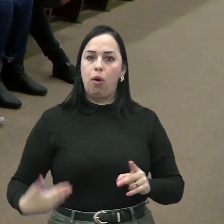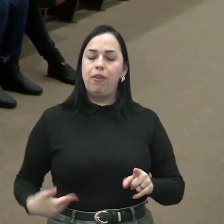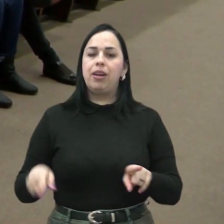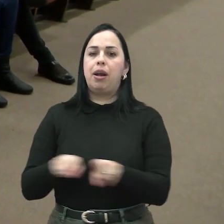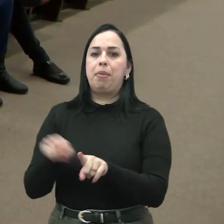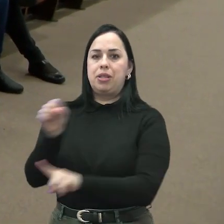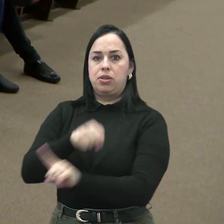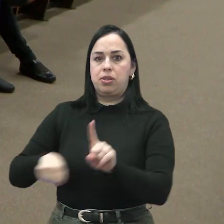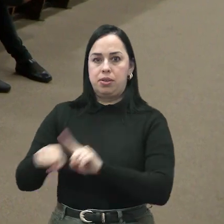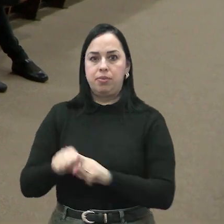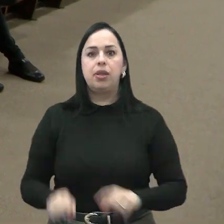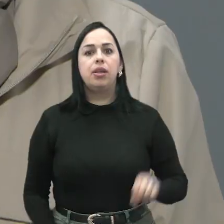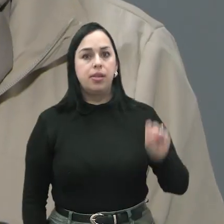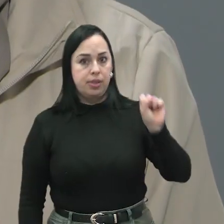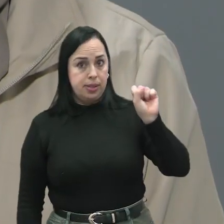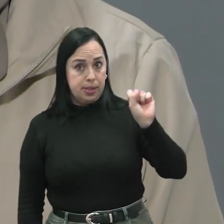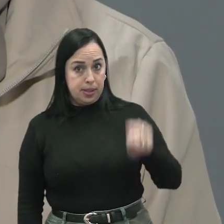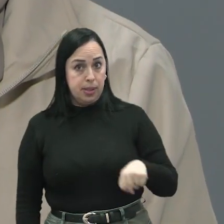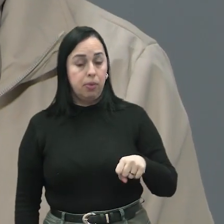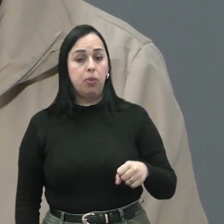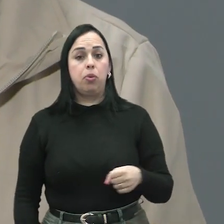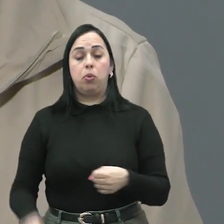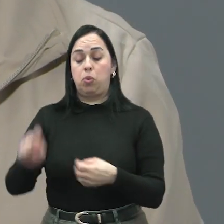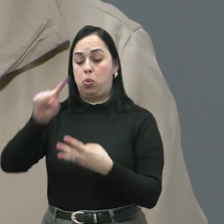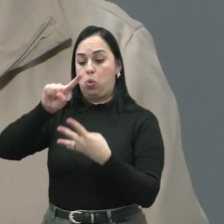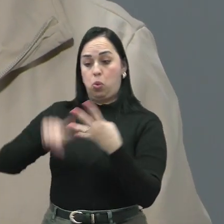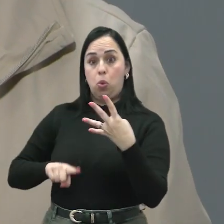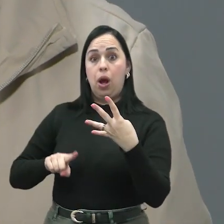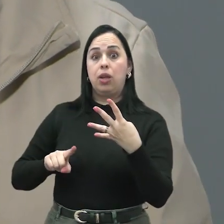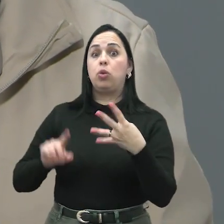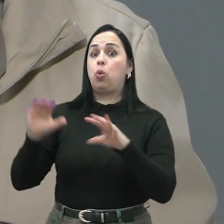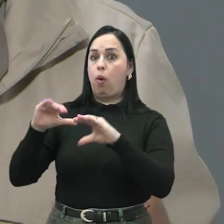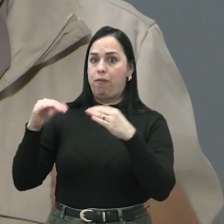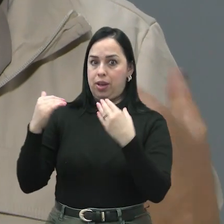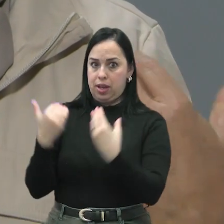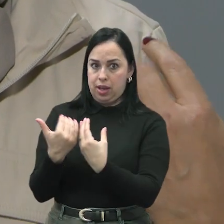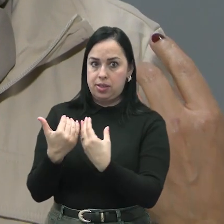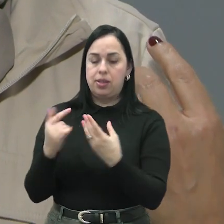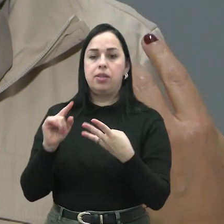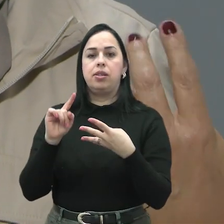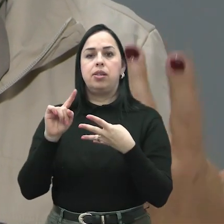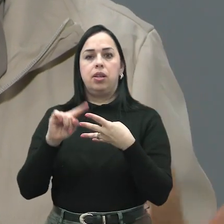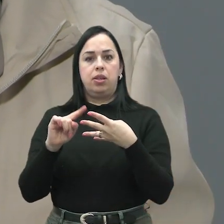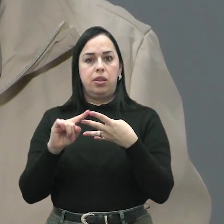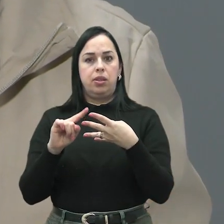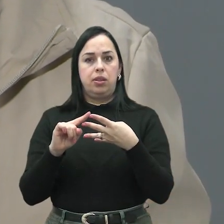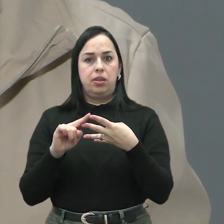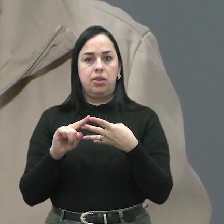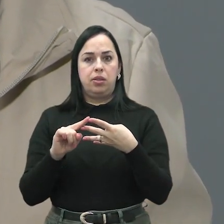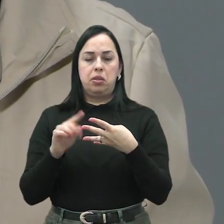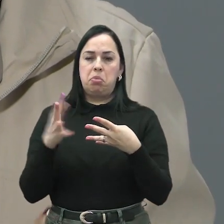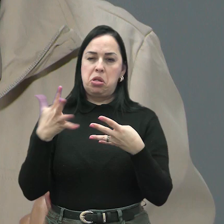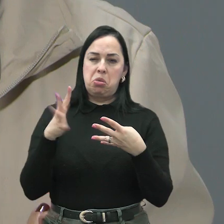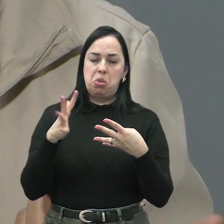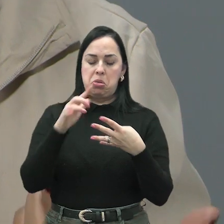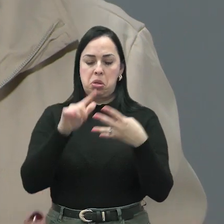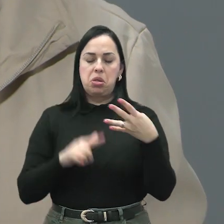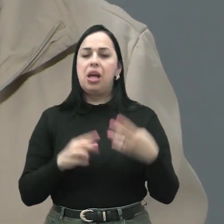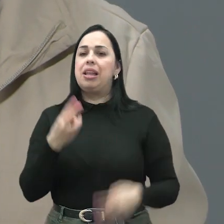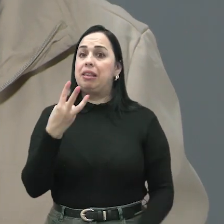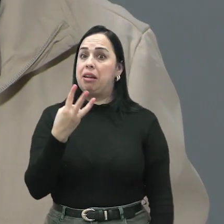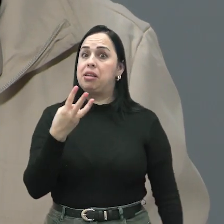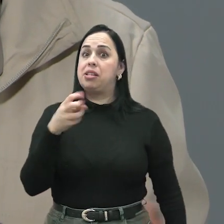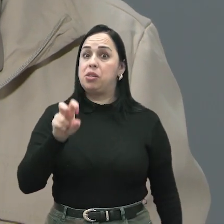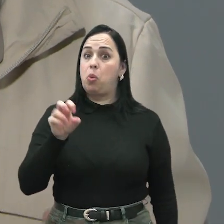público e da sociedade civil. Sim, nós já tivemos 4 pré-conferências, onde tivemos a participação de mais de